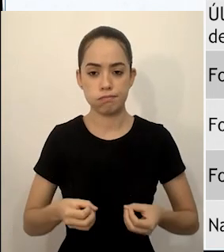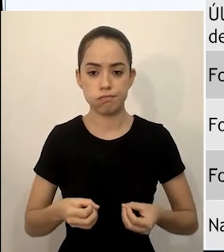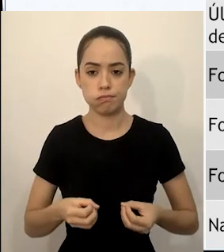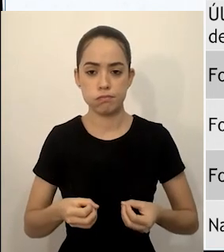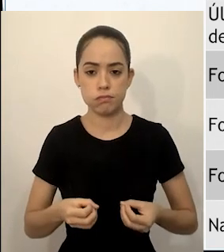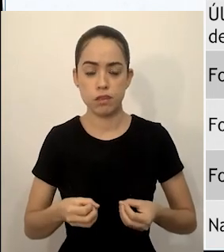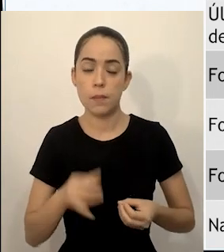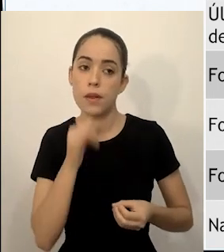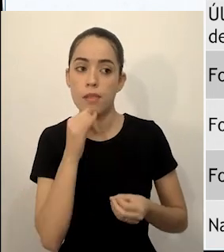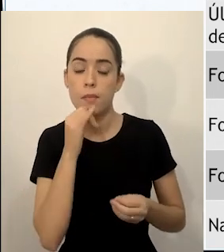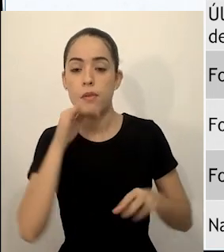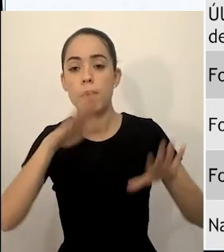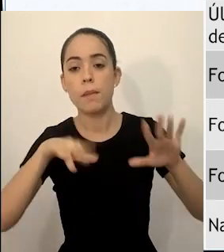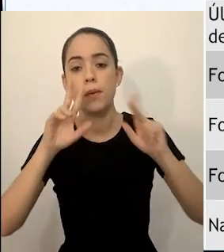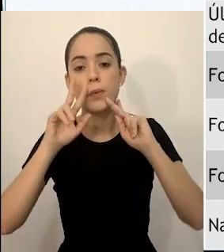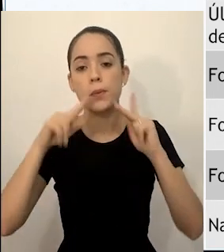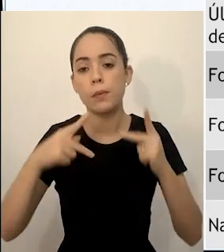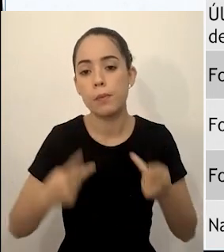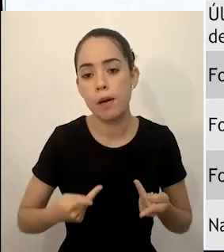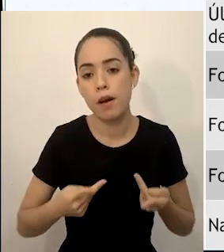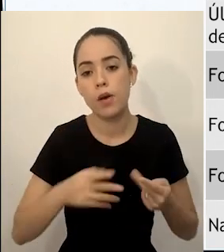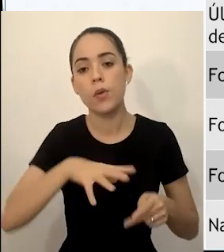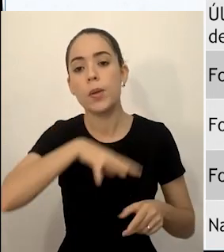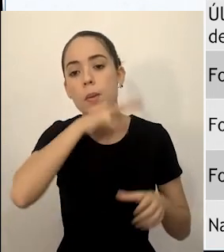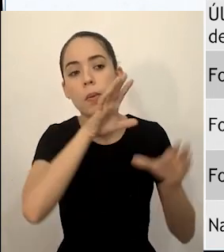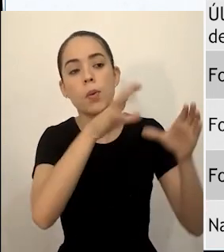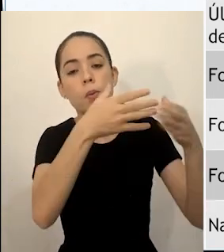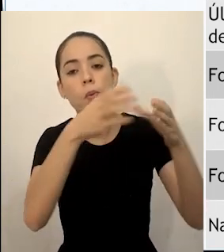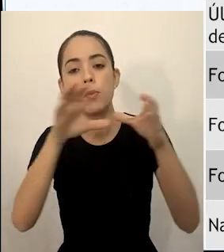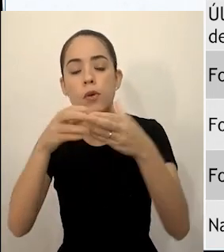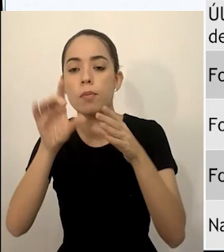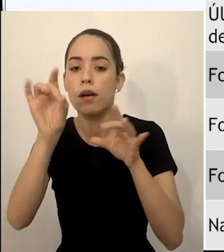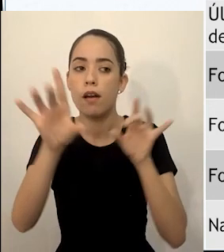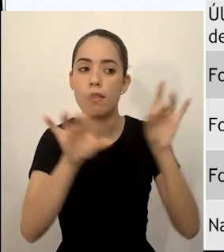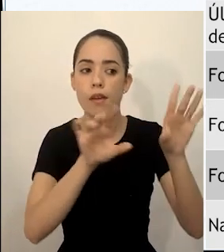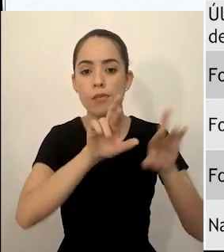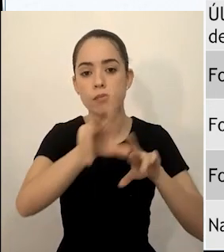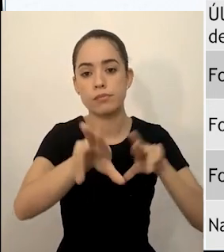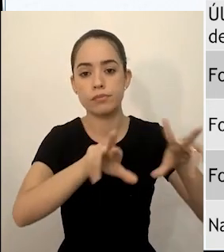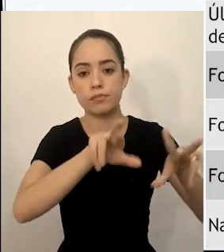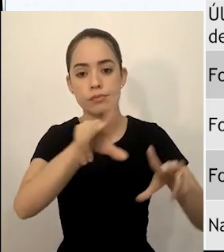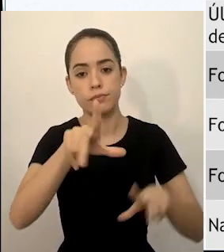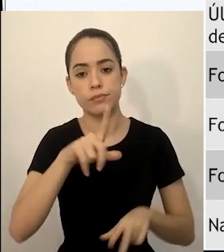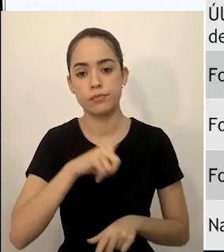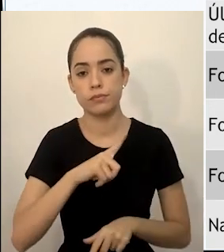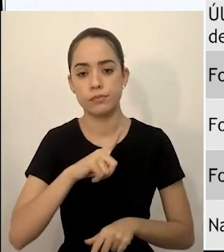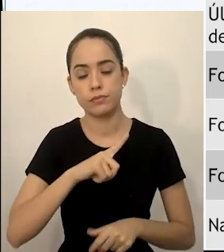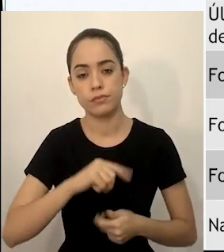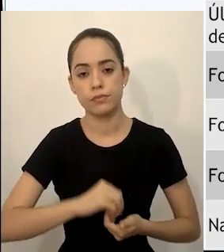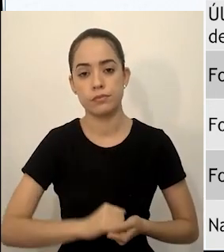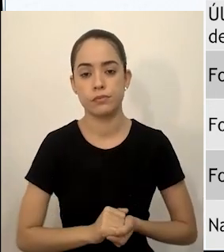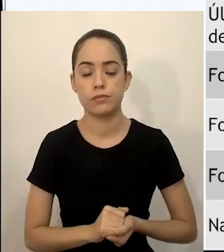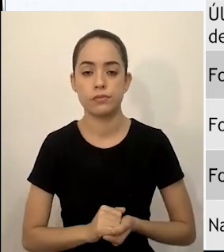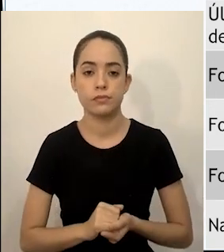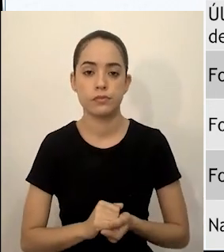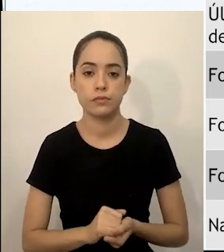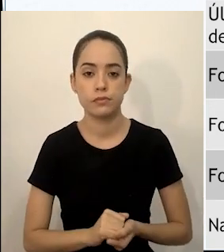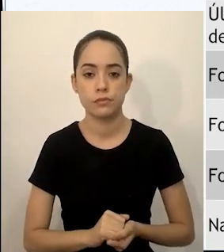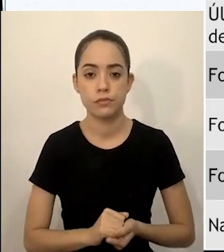que logicamente é variante em cada uma dessas espécies.